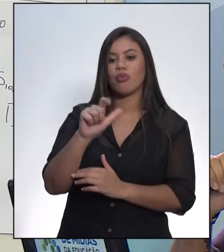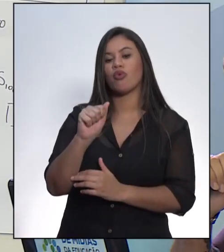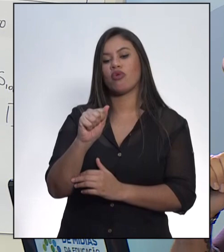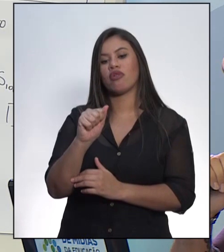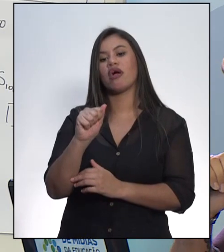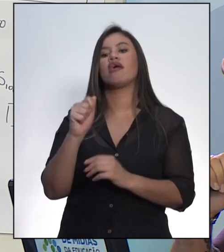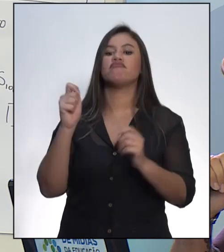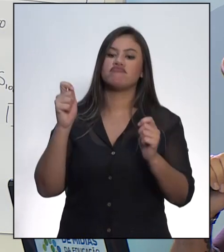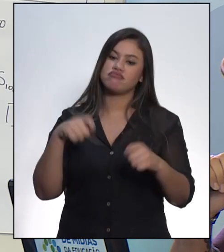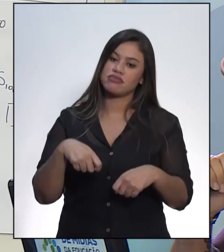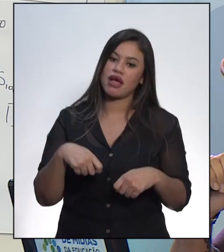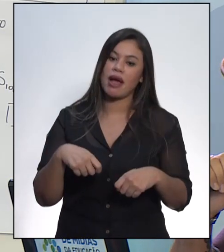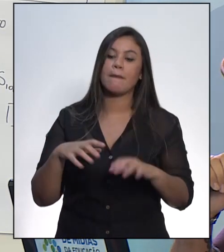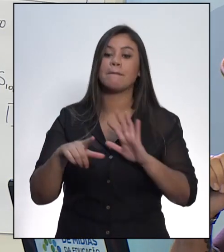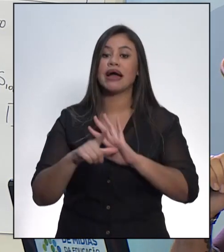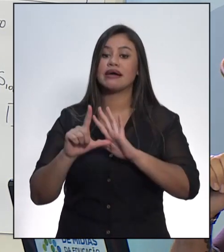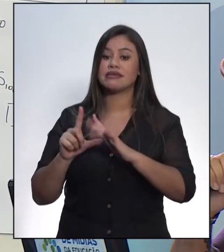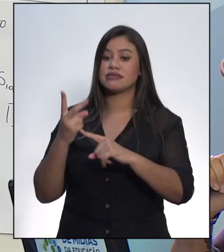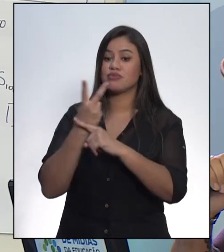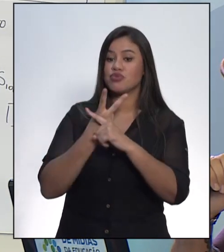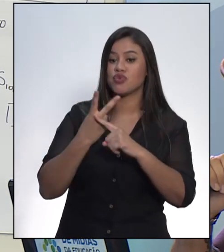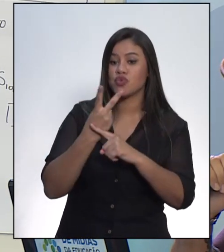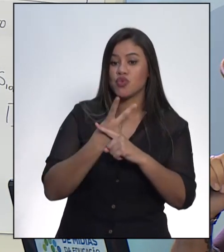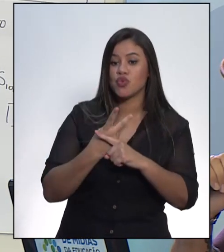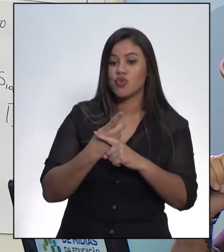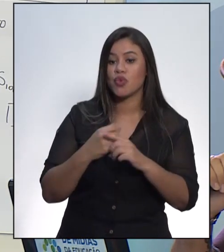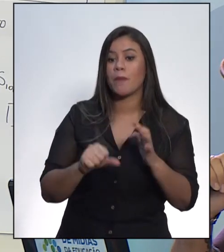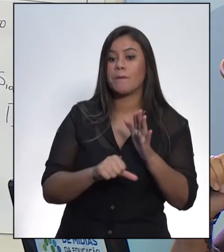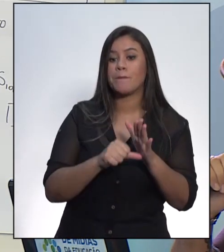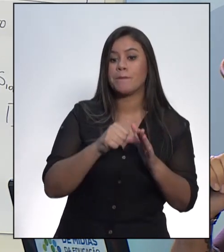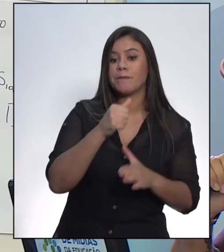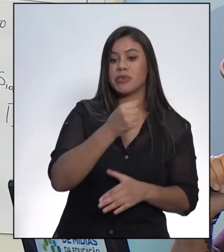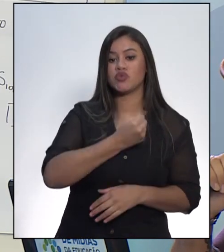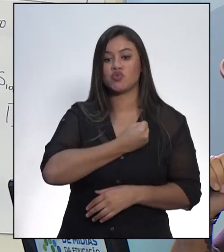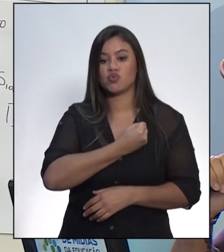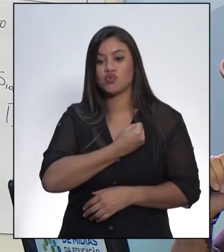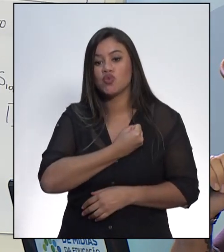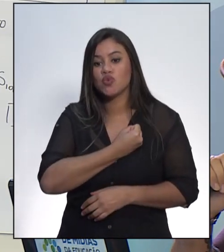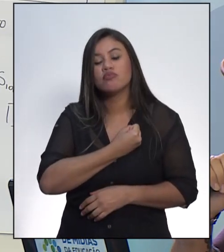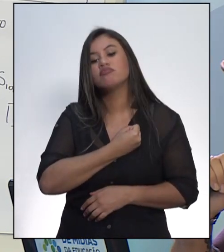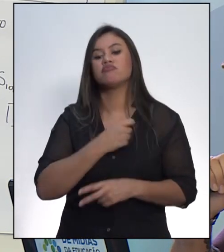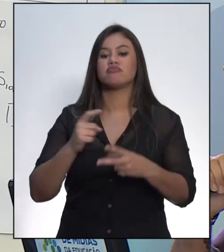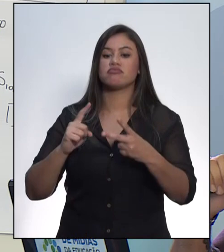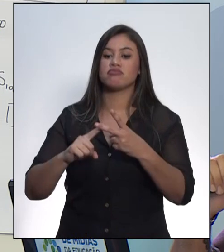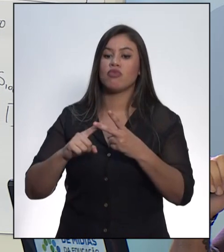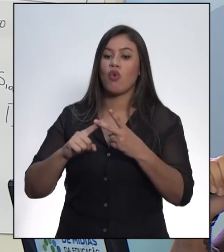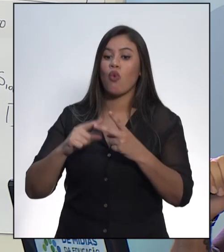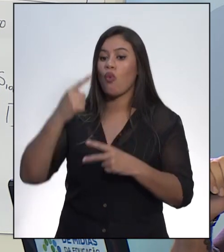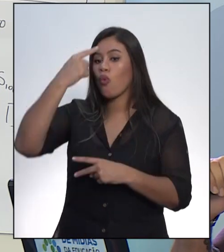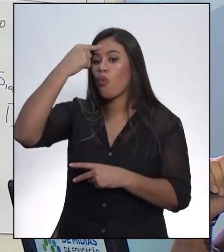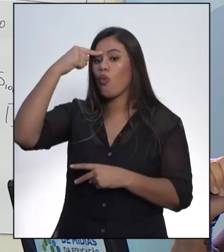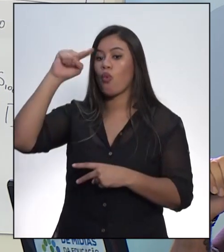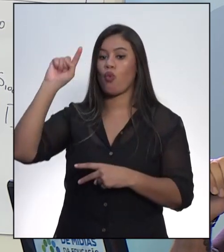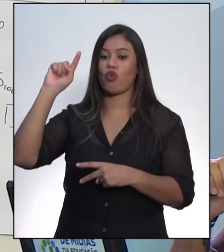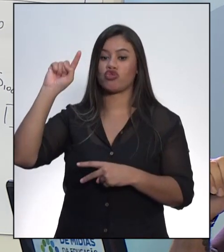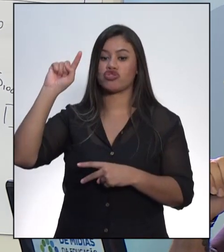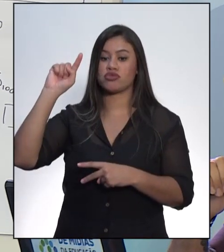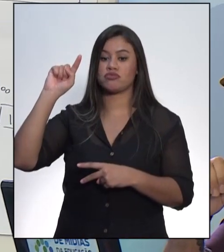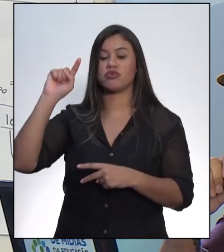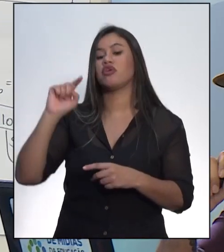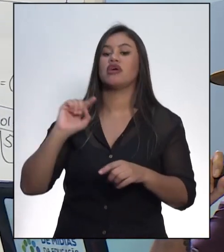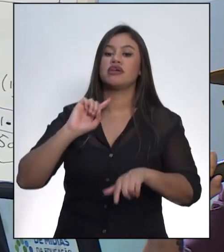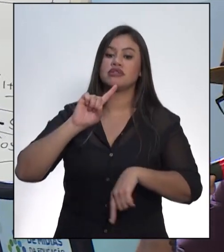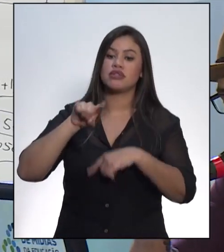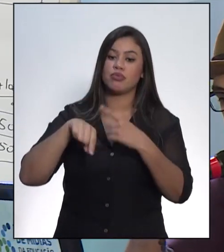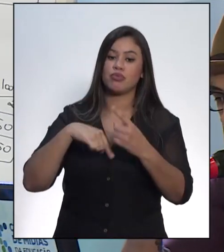cuidado, de novo, procurem o primeiro termo, procurem o último termo usando o termo geral e dividam basicamente